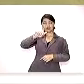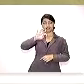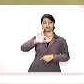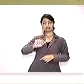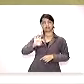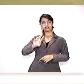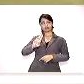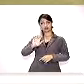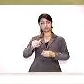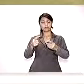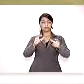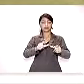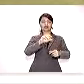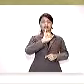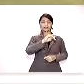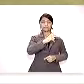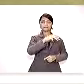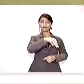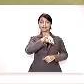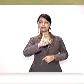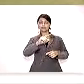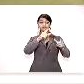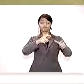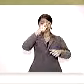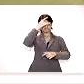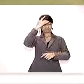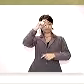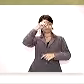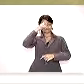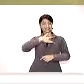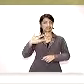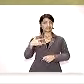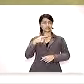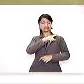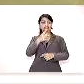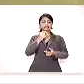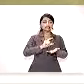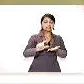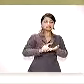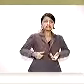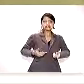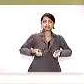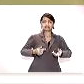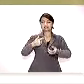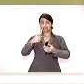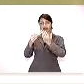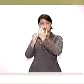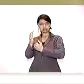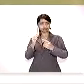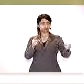o ipmmi Casa de Saúde estalam mares a fiscalização apontou que o valor das despesas não condis com a documentação apresentada E